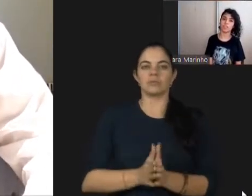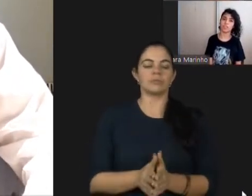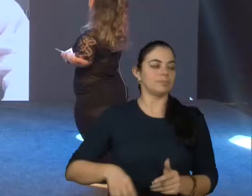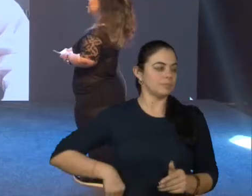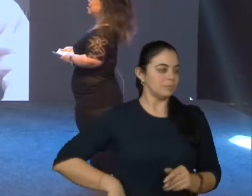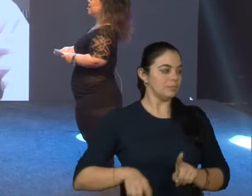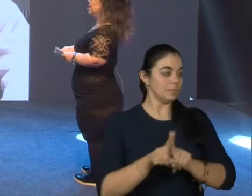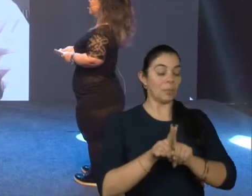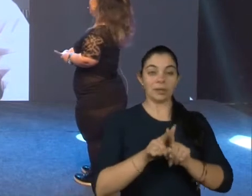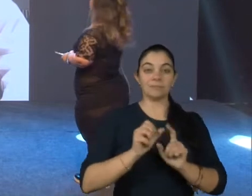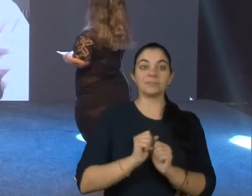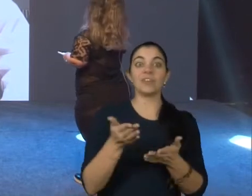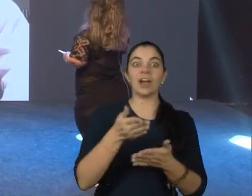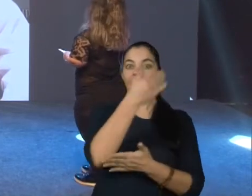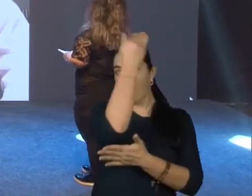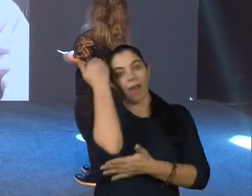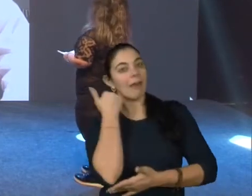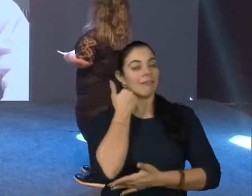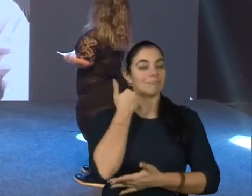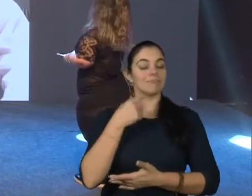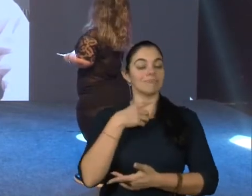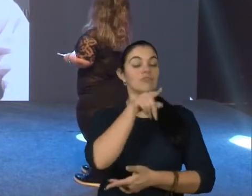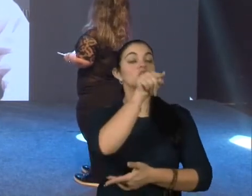Clarinha, por favor, você.